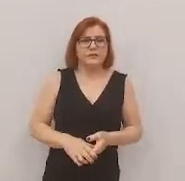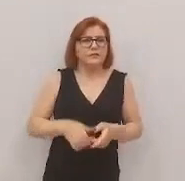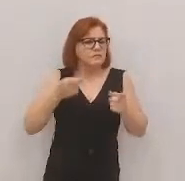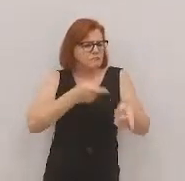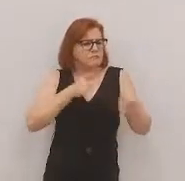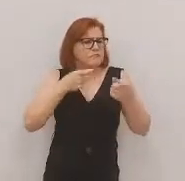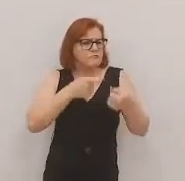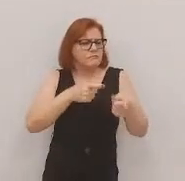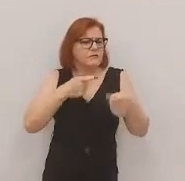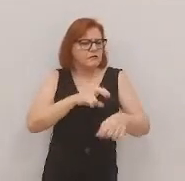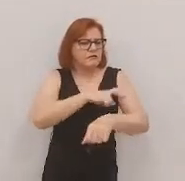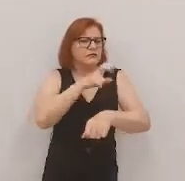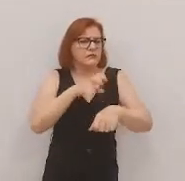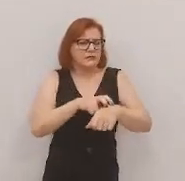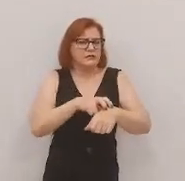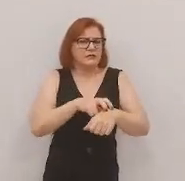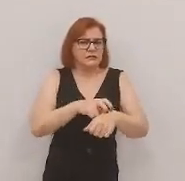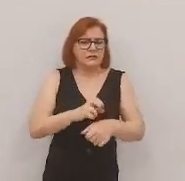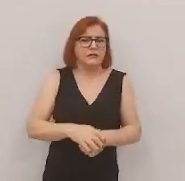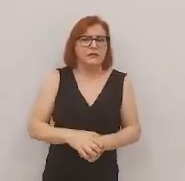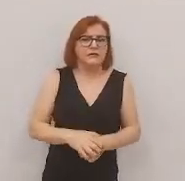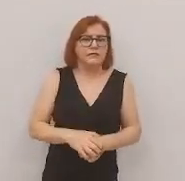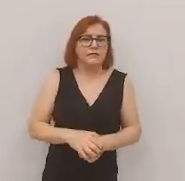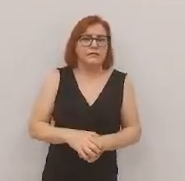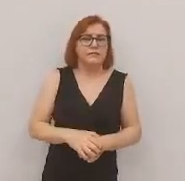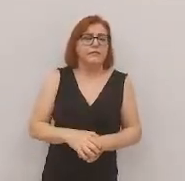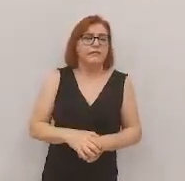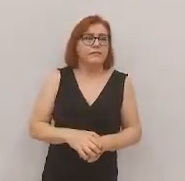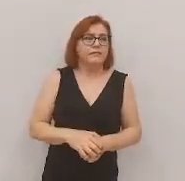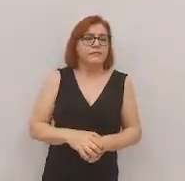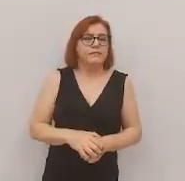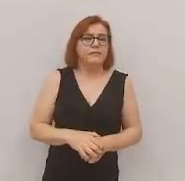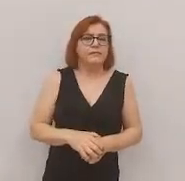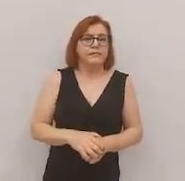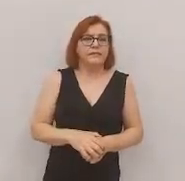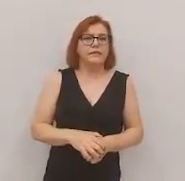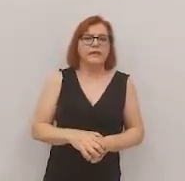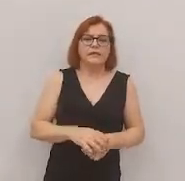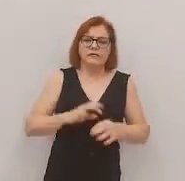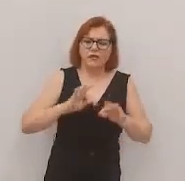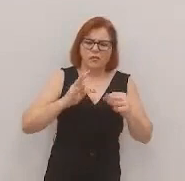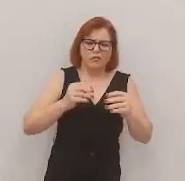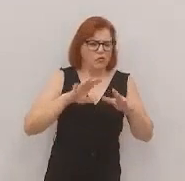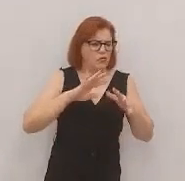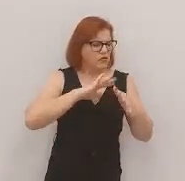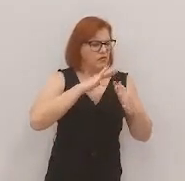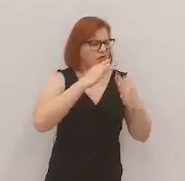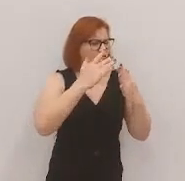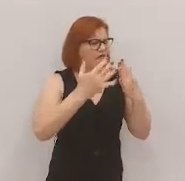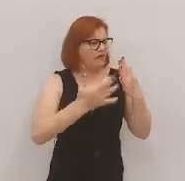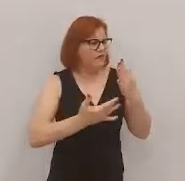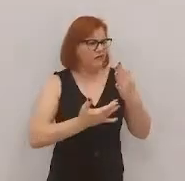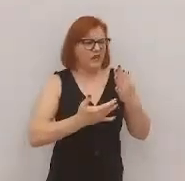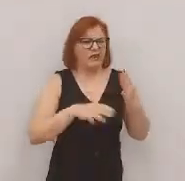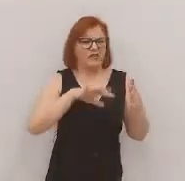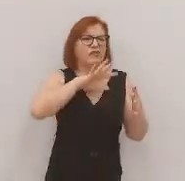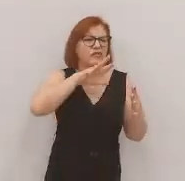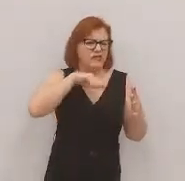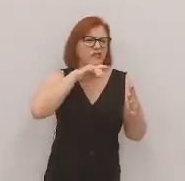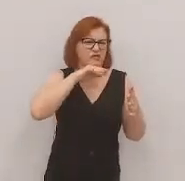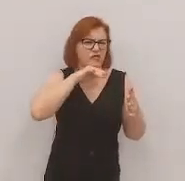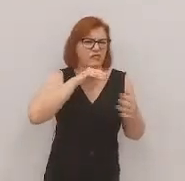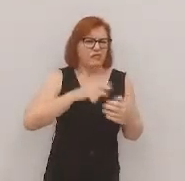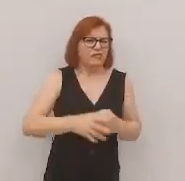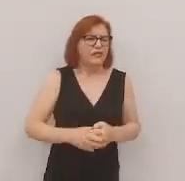esse acusador dos irmãos, esse sedutor, esse assassino, será extirpado da